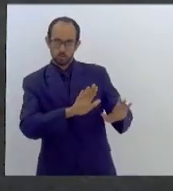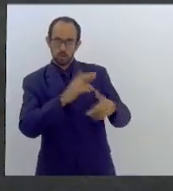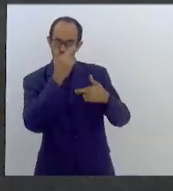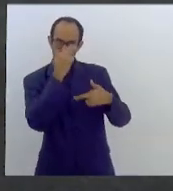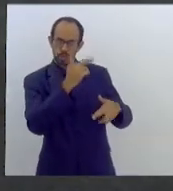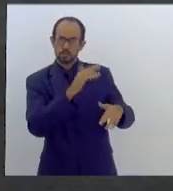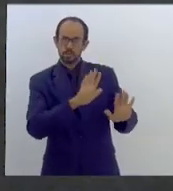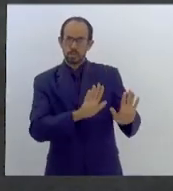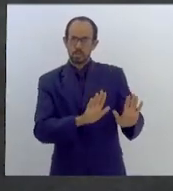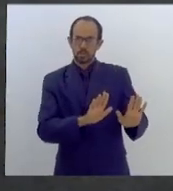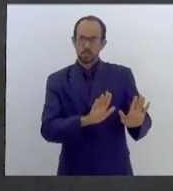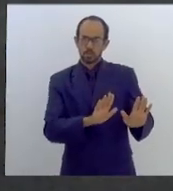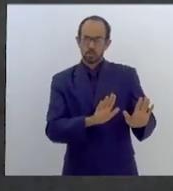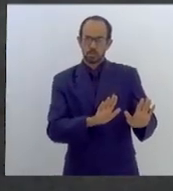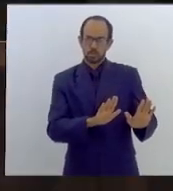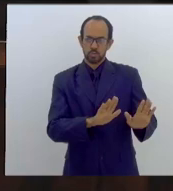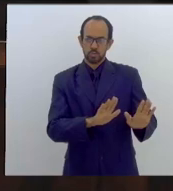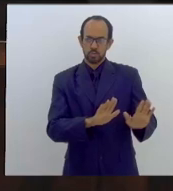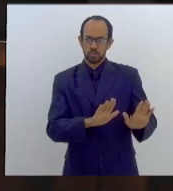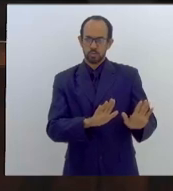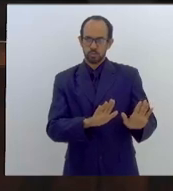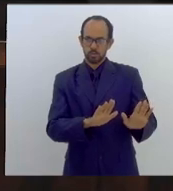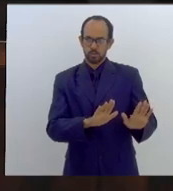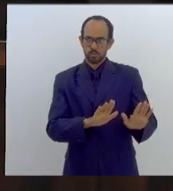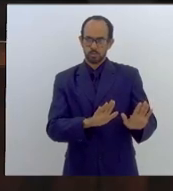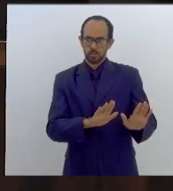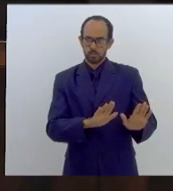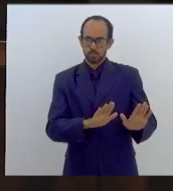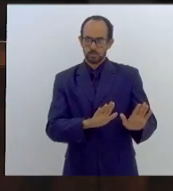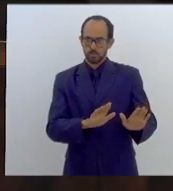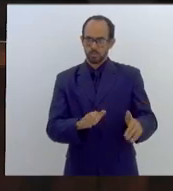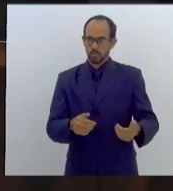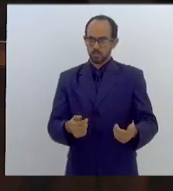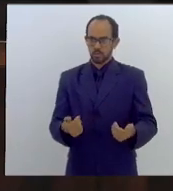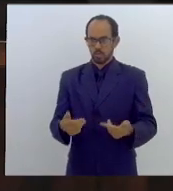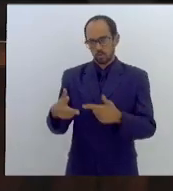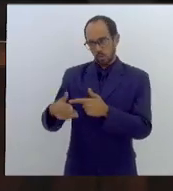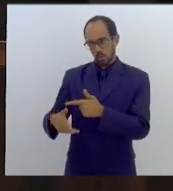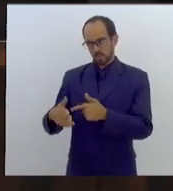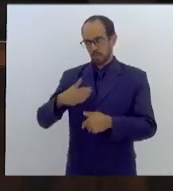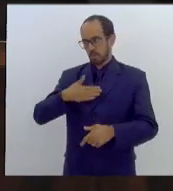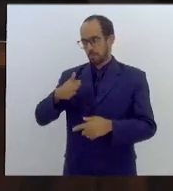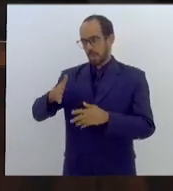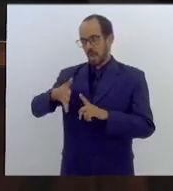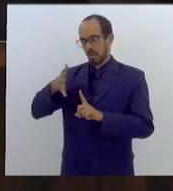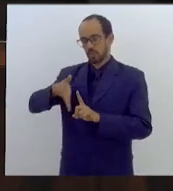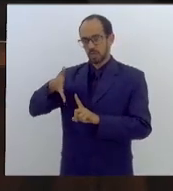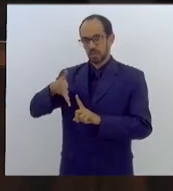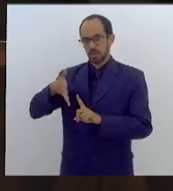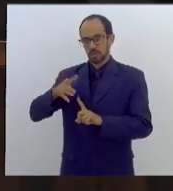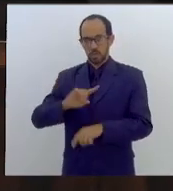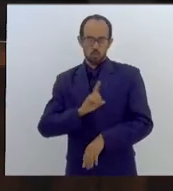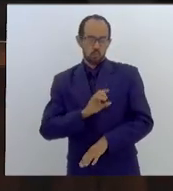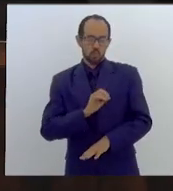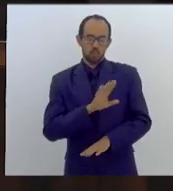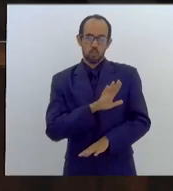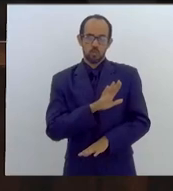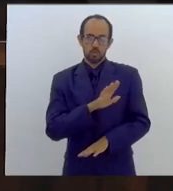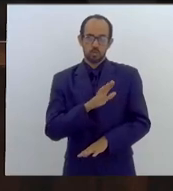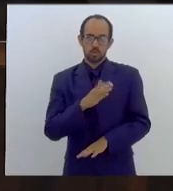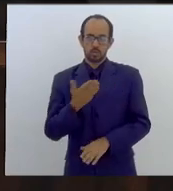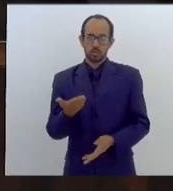Não, o senhor. O governo não existe a partir de Vossa Excelência. Não. Eu pedi. Não, eu estou querendo fazer o contraponto que o senhor